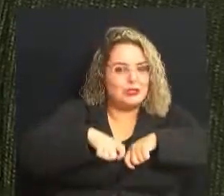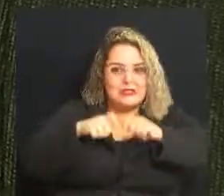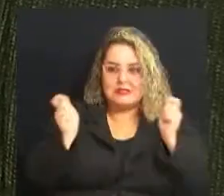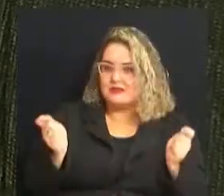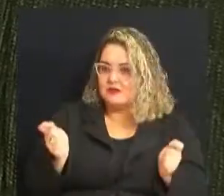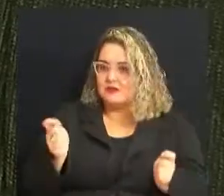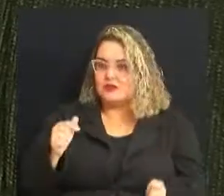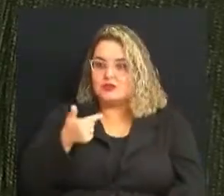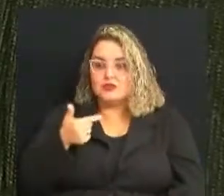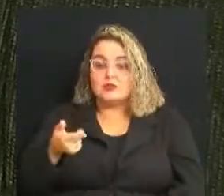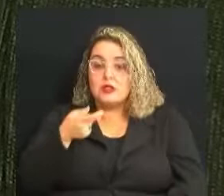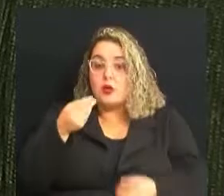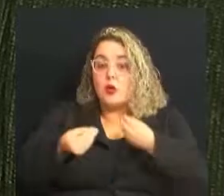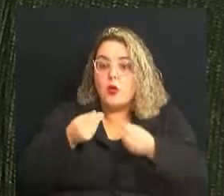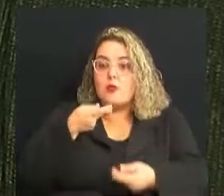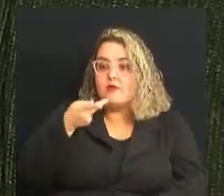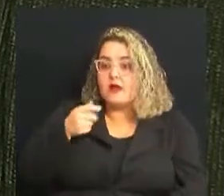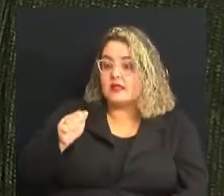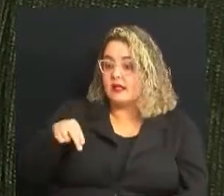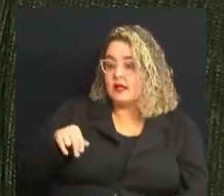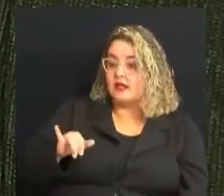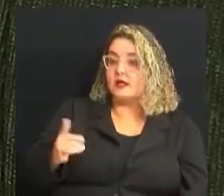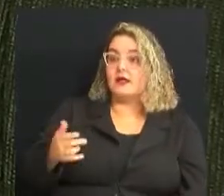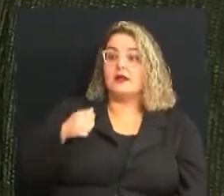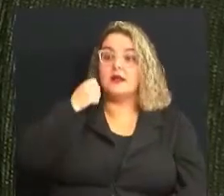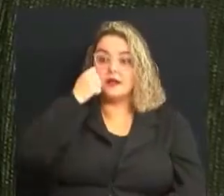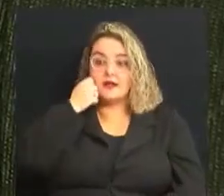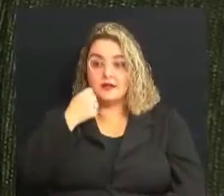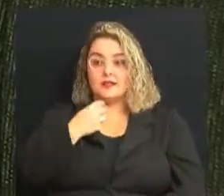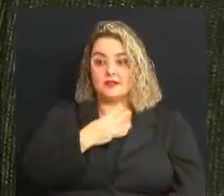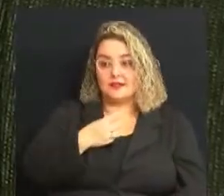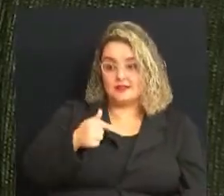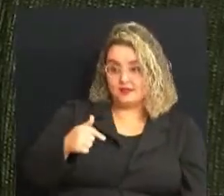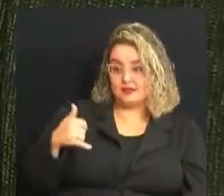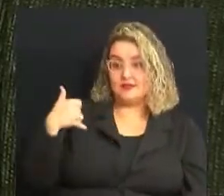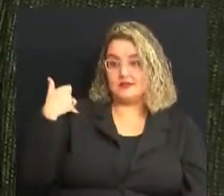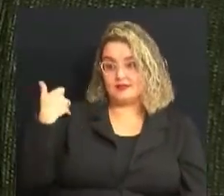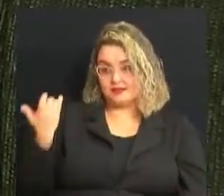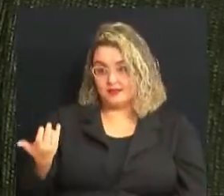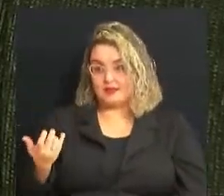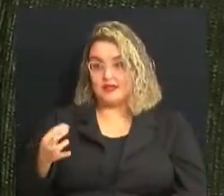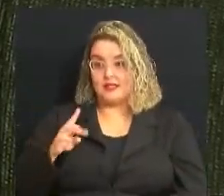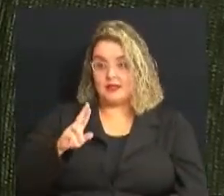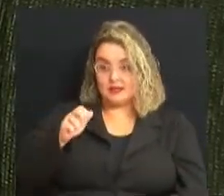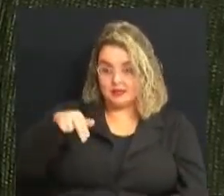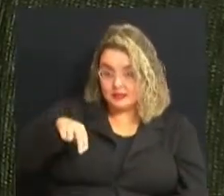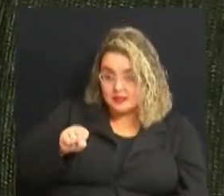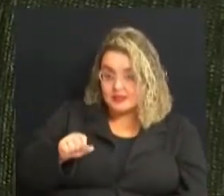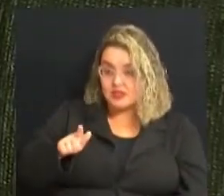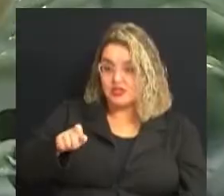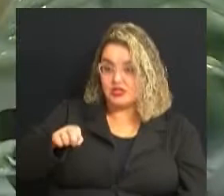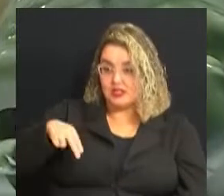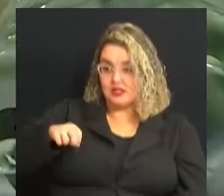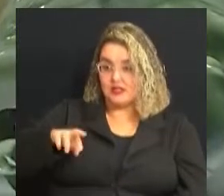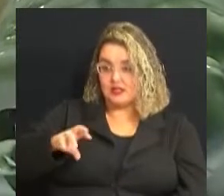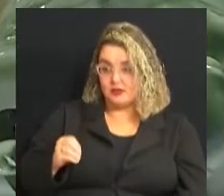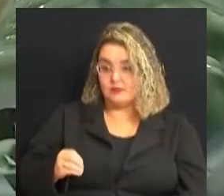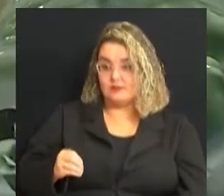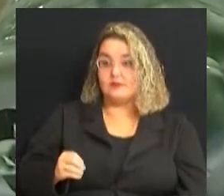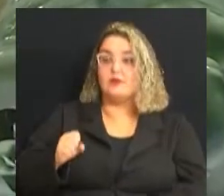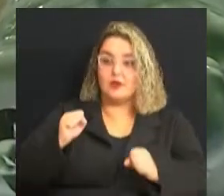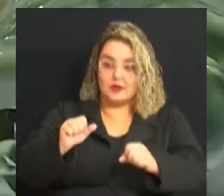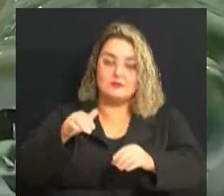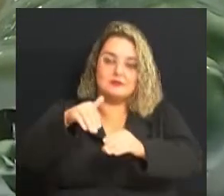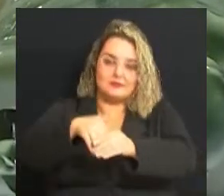impossível não contar aqui a história da Anne Matriz de 37 anos transgênero e agora